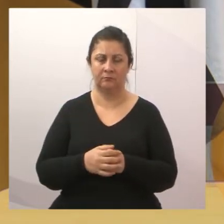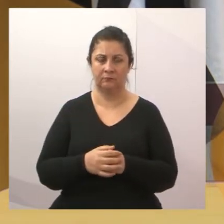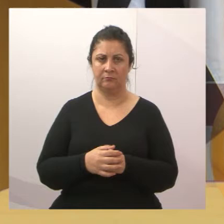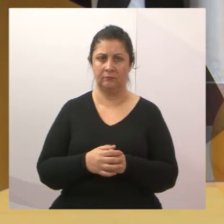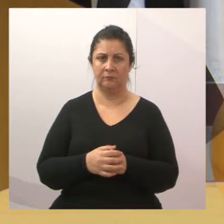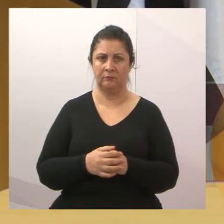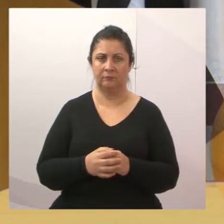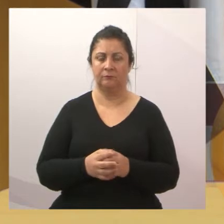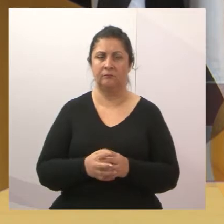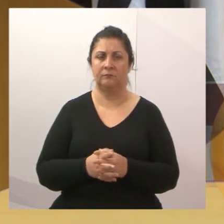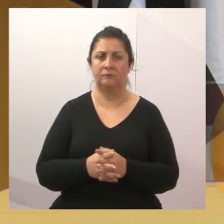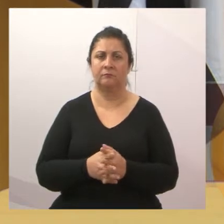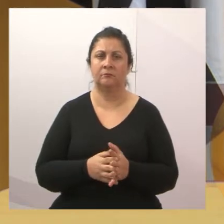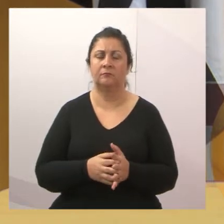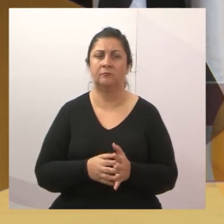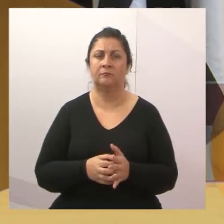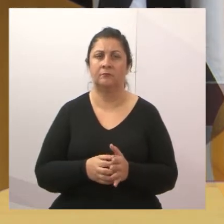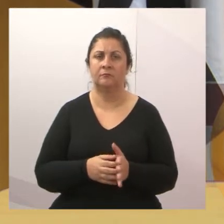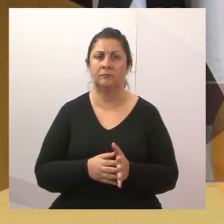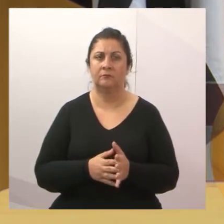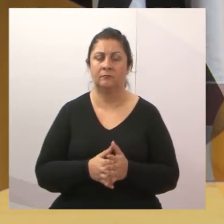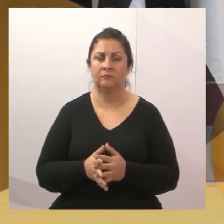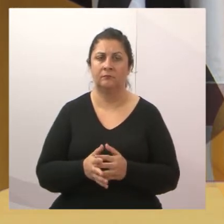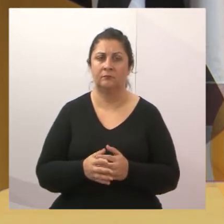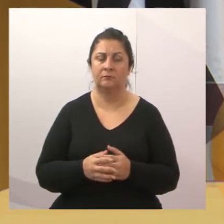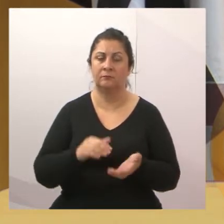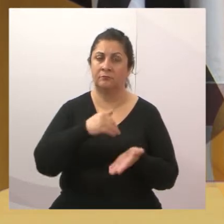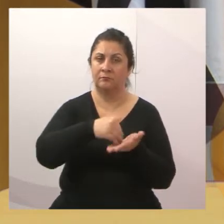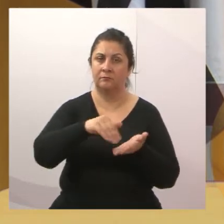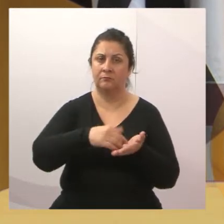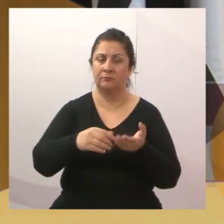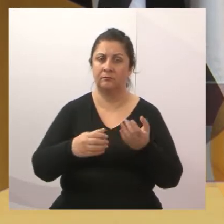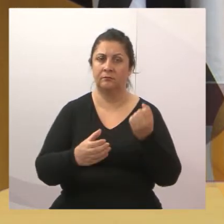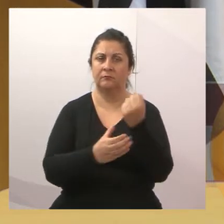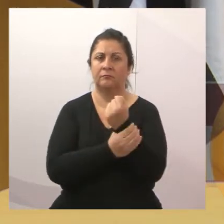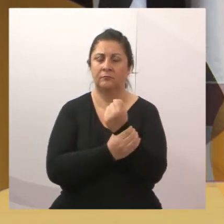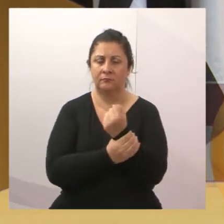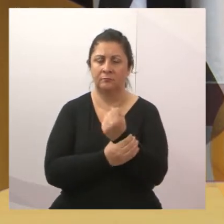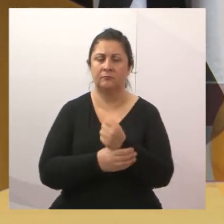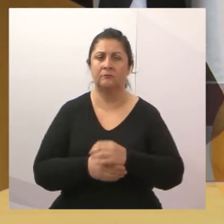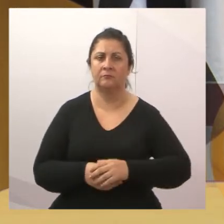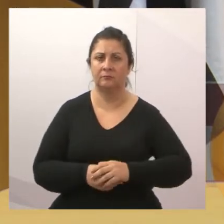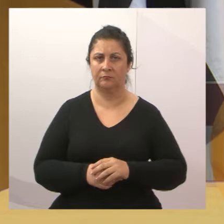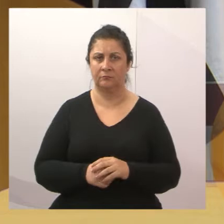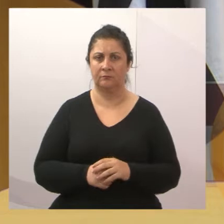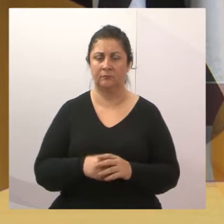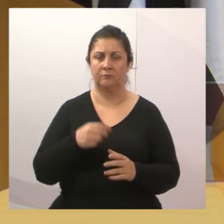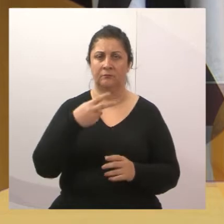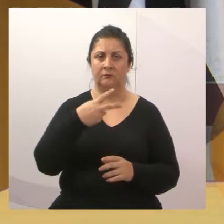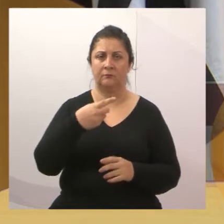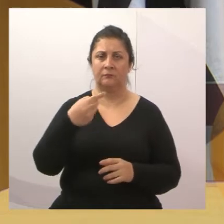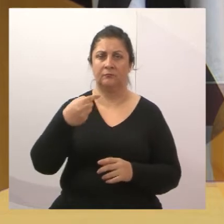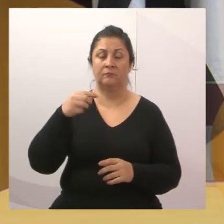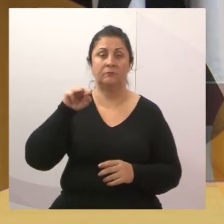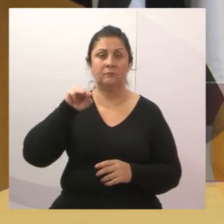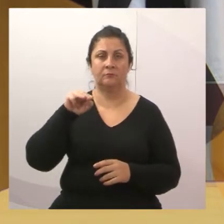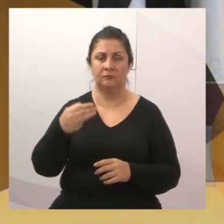6.945.988 reais e 49 centavos. Secretaria de Segurança e Defesa do Cidadão, R$